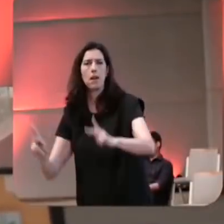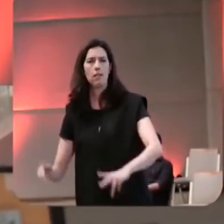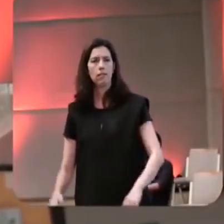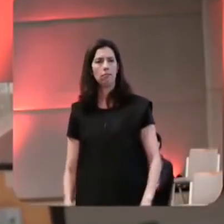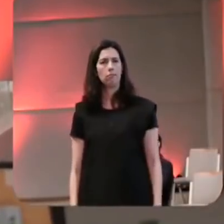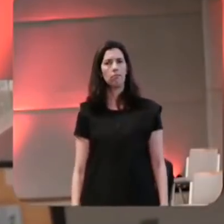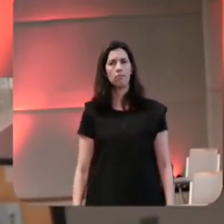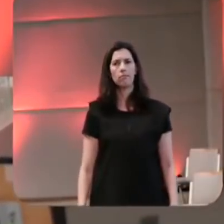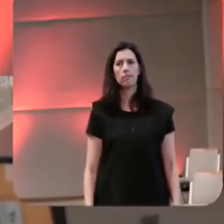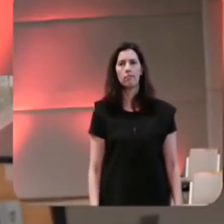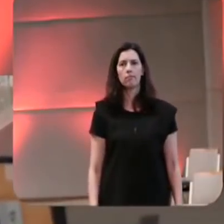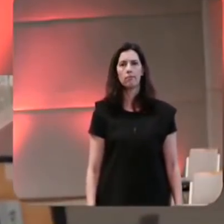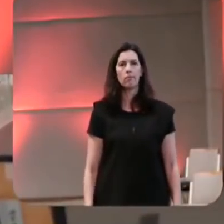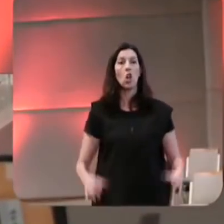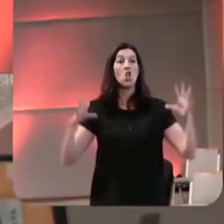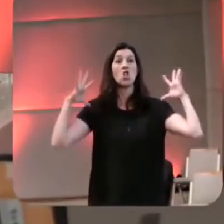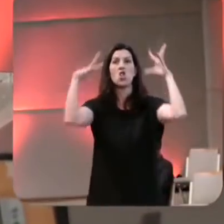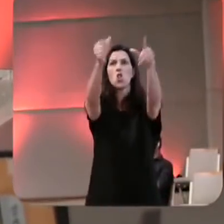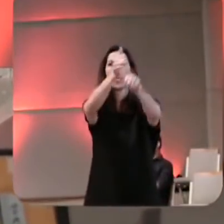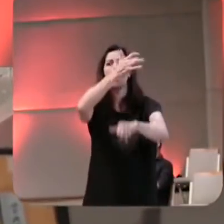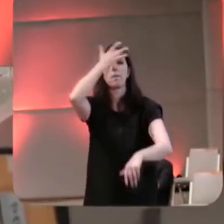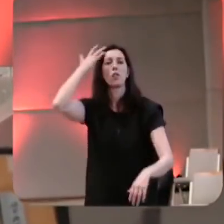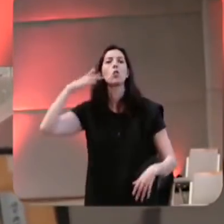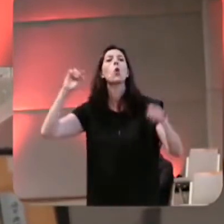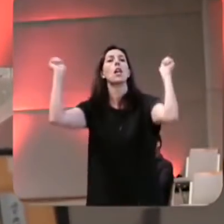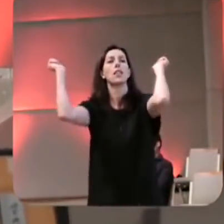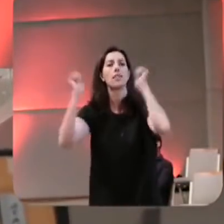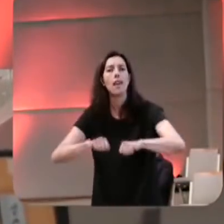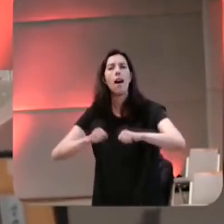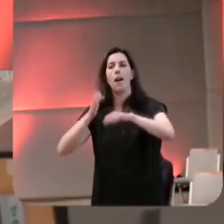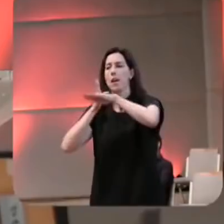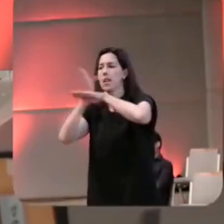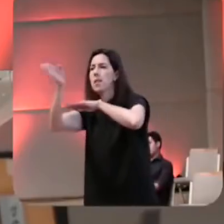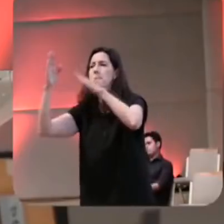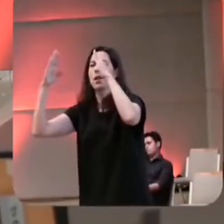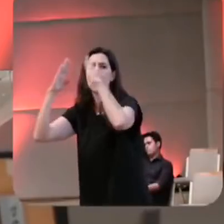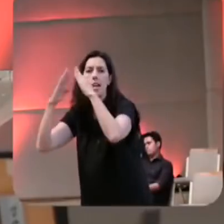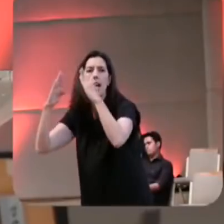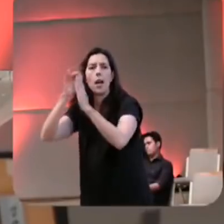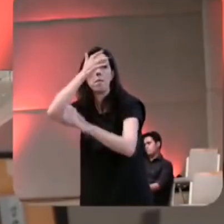Não tem ninguém aqui que não possa levar a paz na casa de alguém,